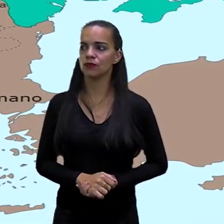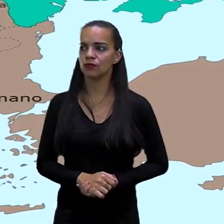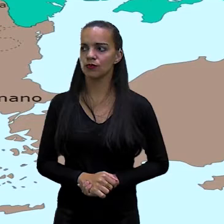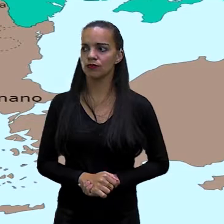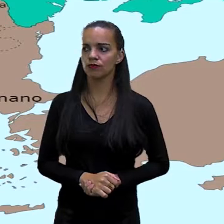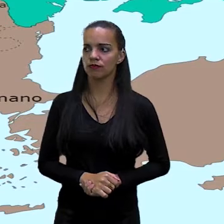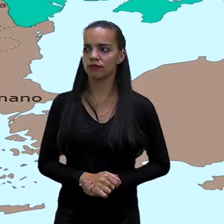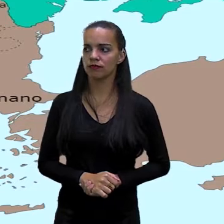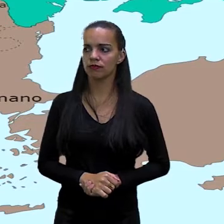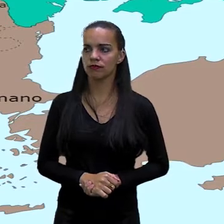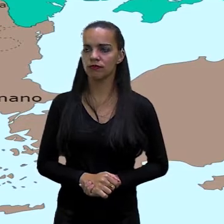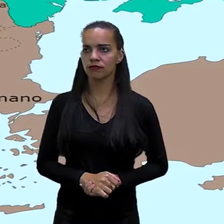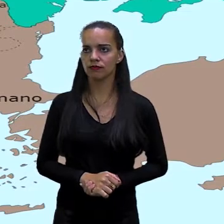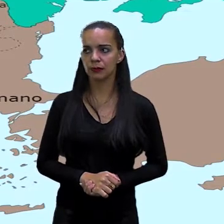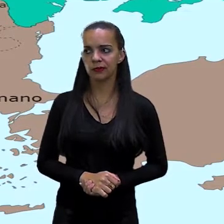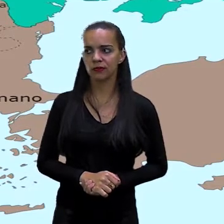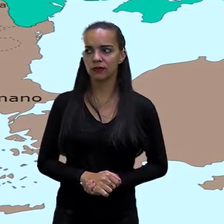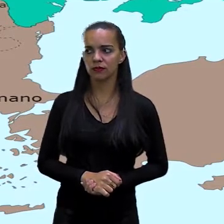com